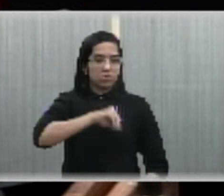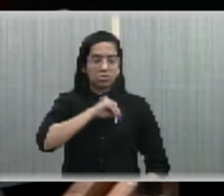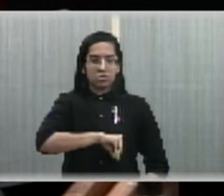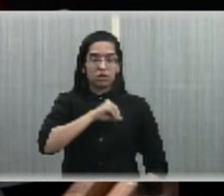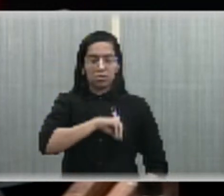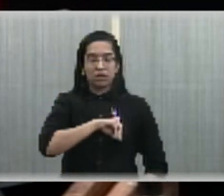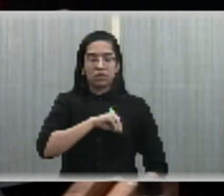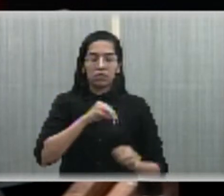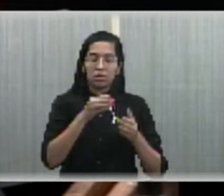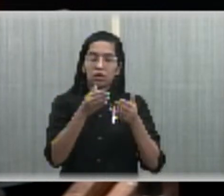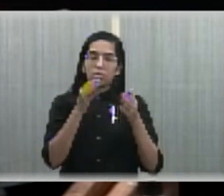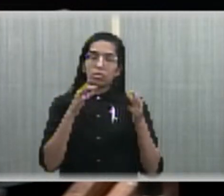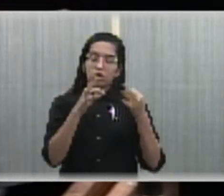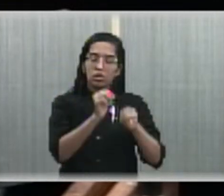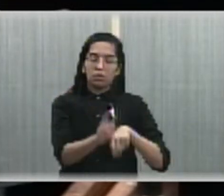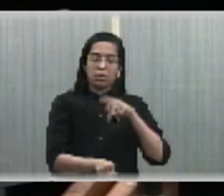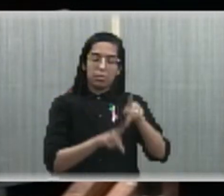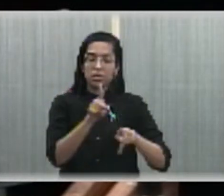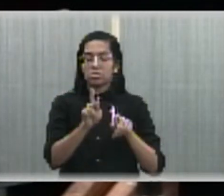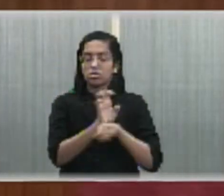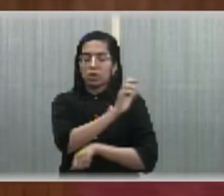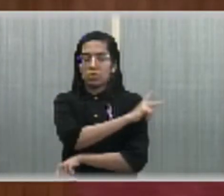a população do Piauí, está nos cobrando, presidente.